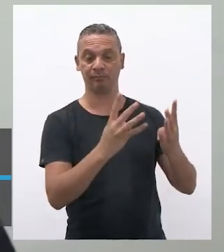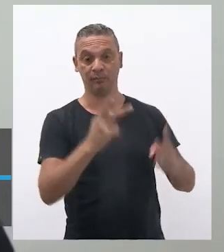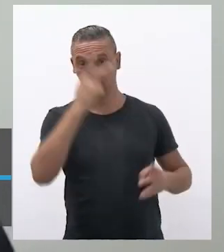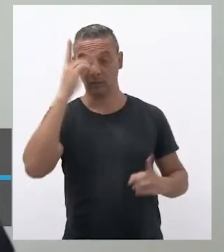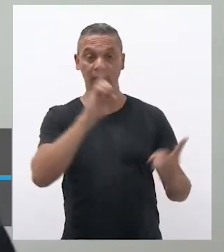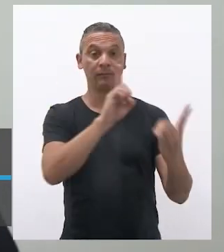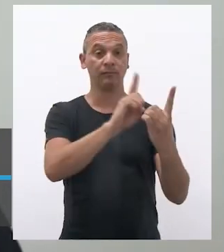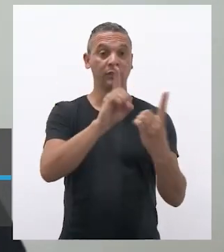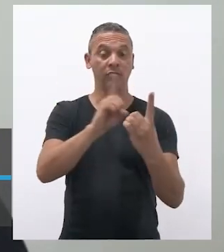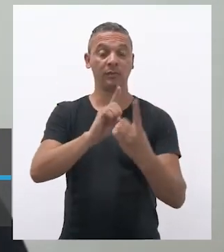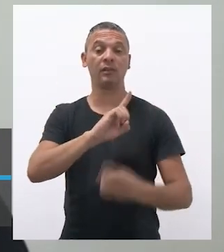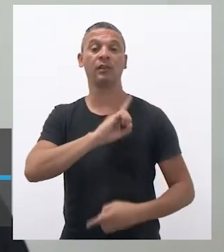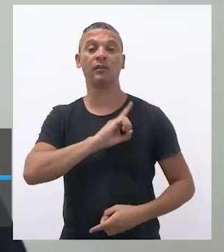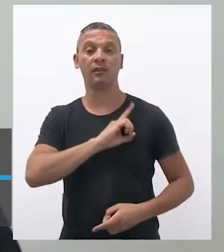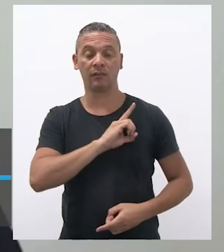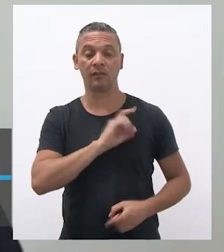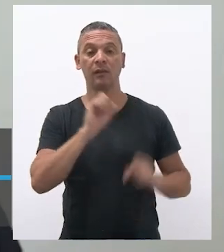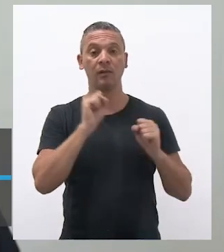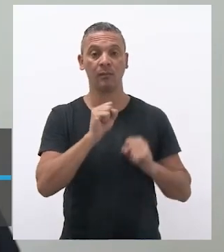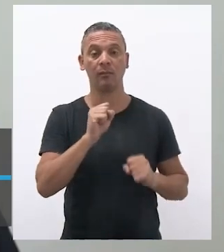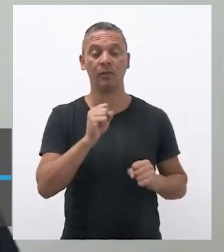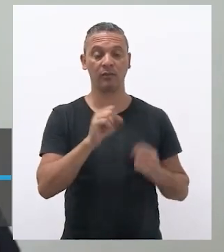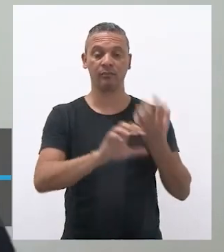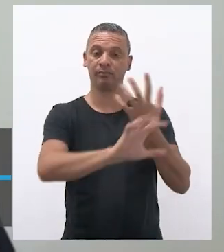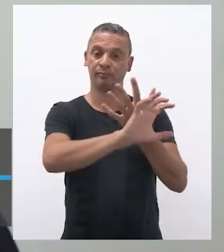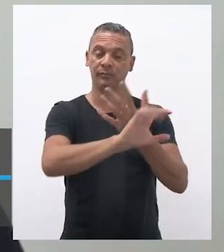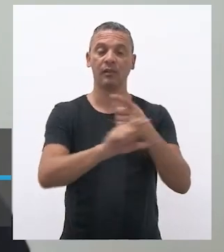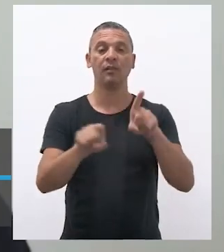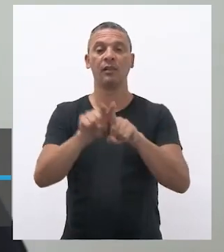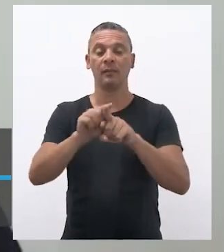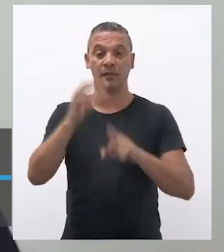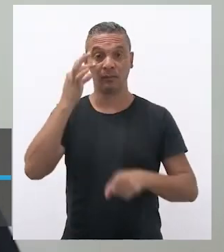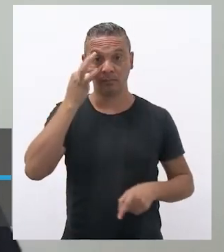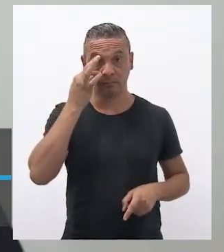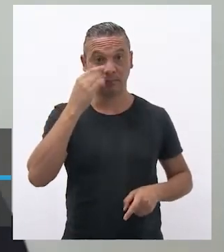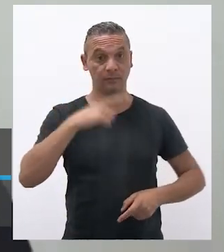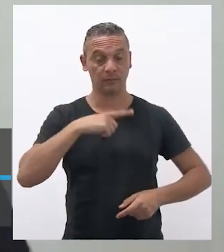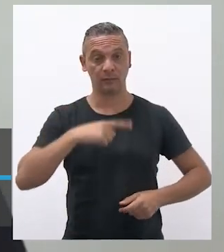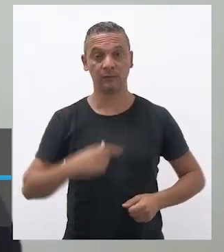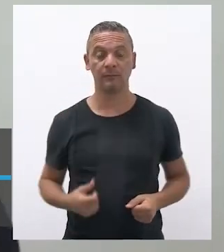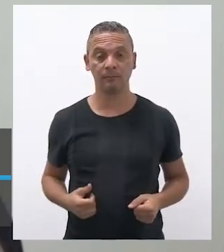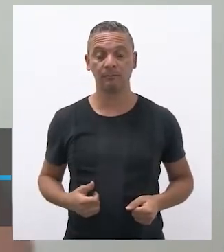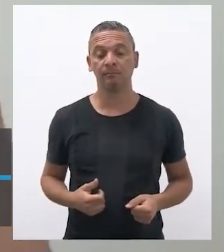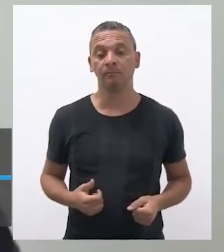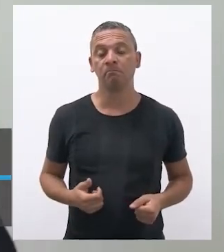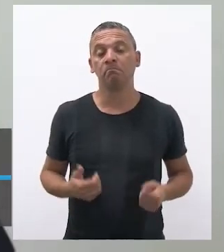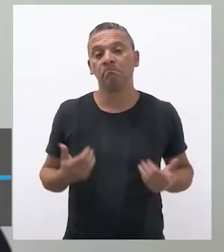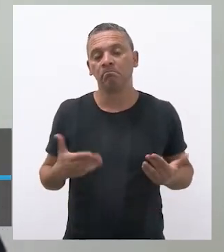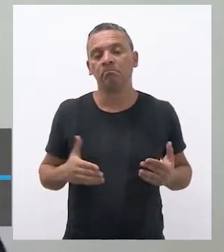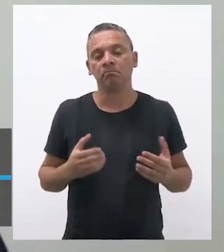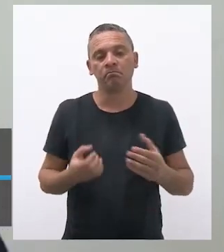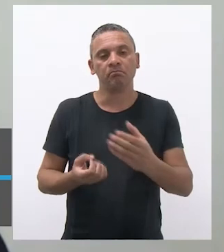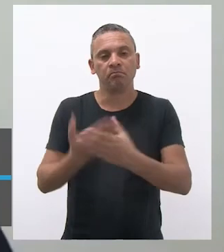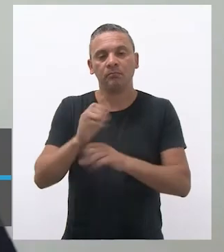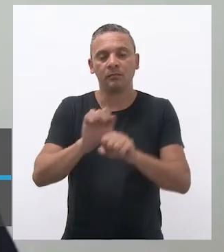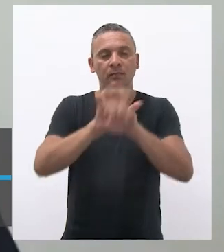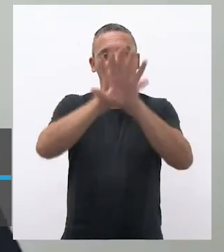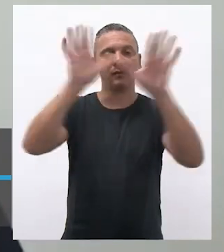da defensoria ele é tanto por via remota quanto por via presencial, ele é misto. Então, feitos esses